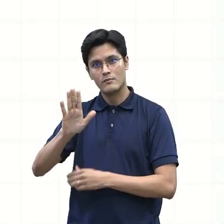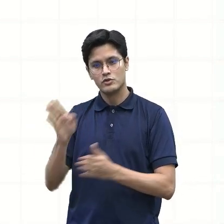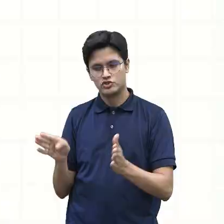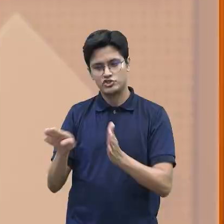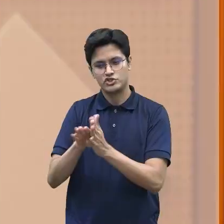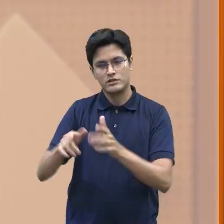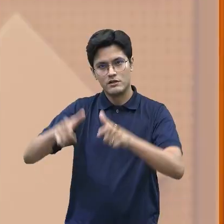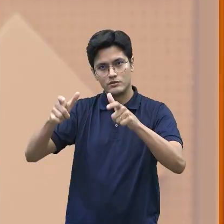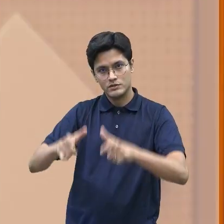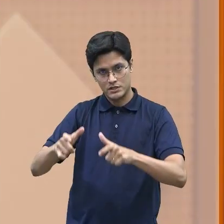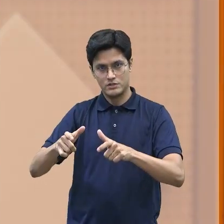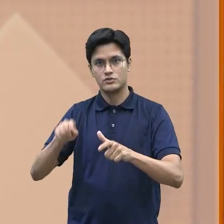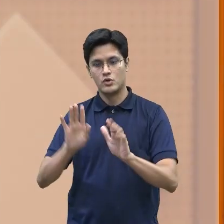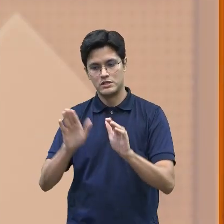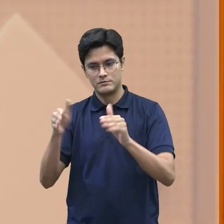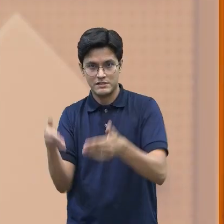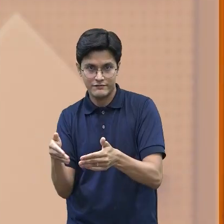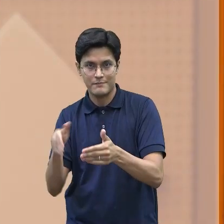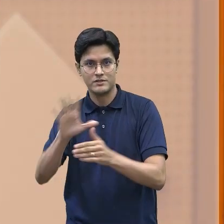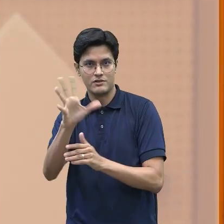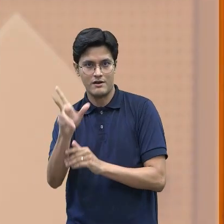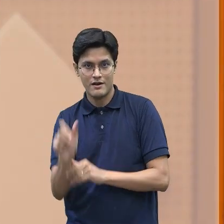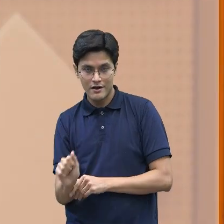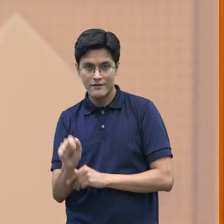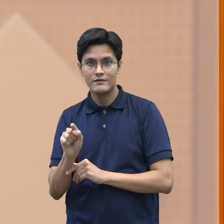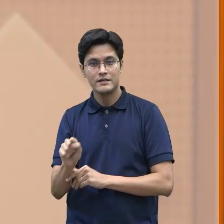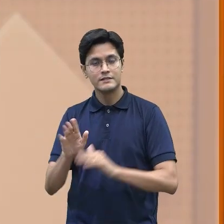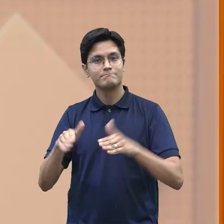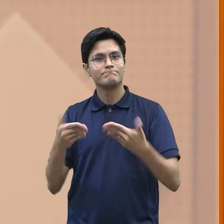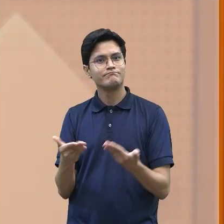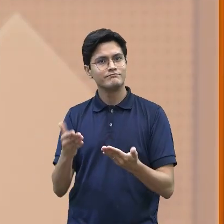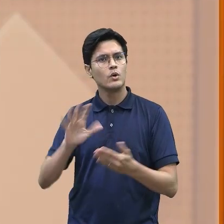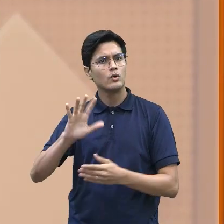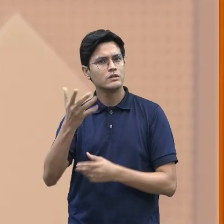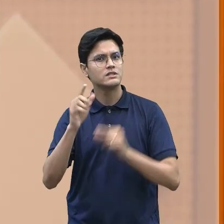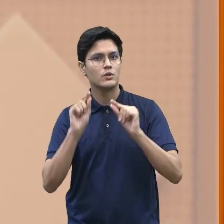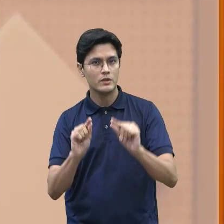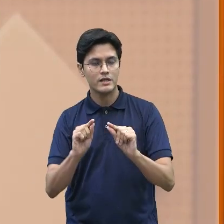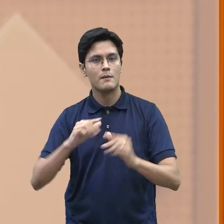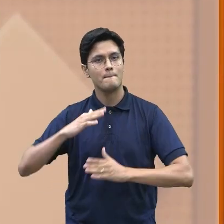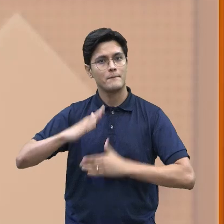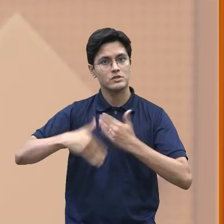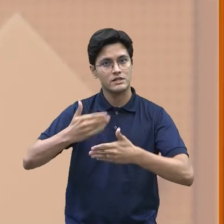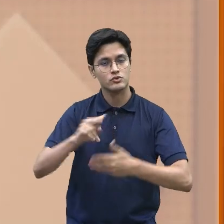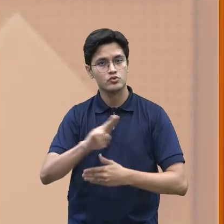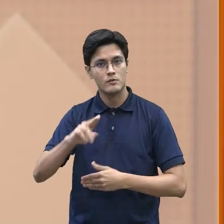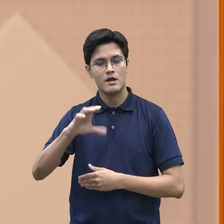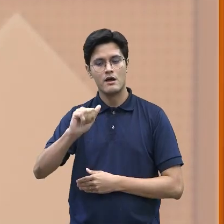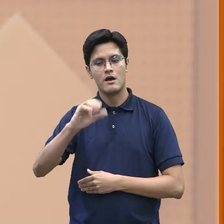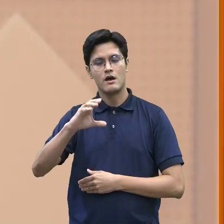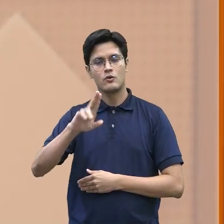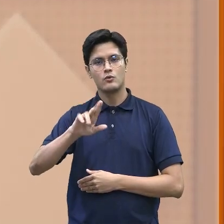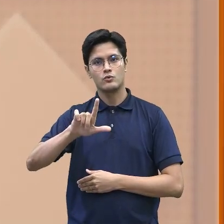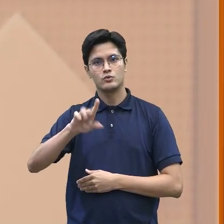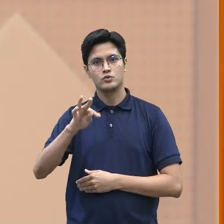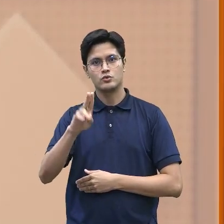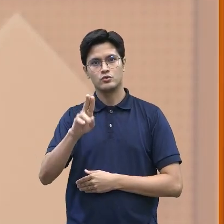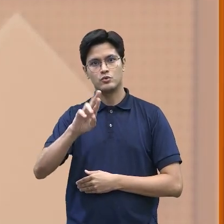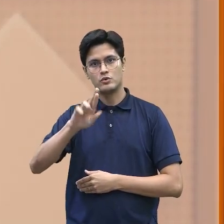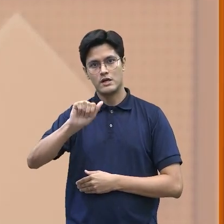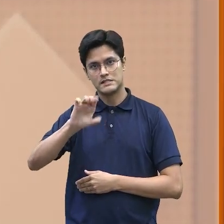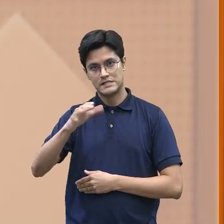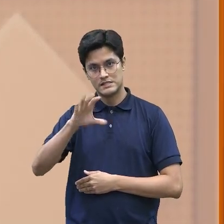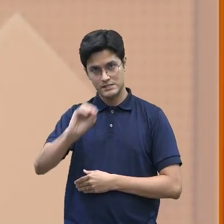aqui especificamente a África, eles estão ali fazendo o processo de aculturação, ou seja, levando a sua